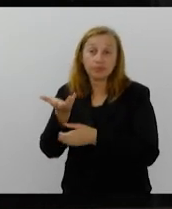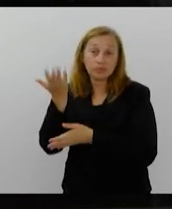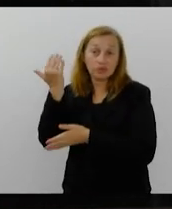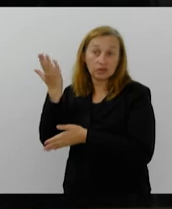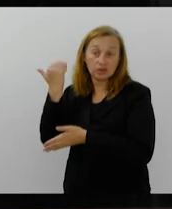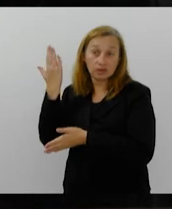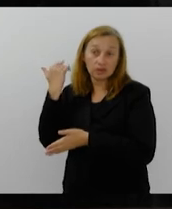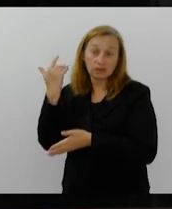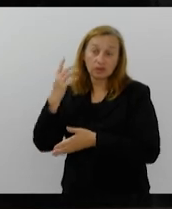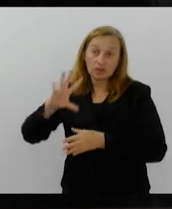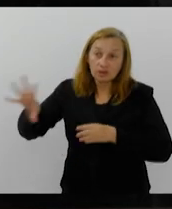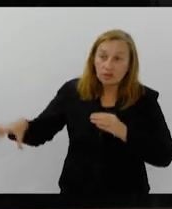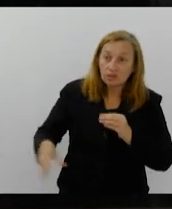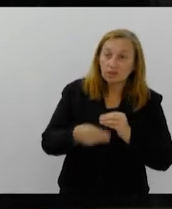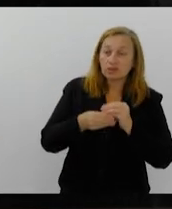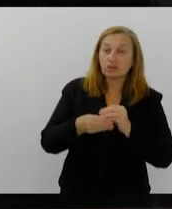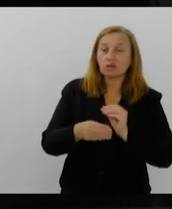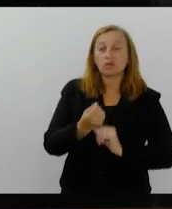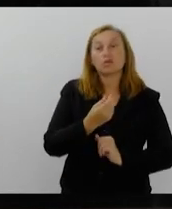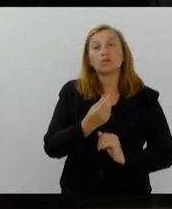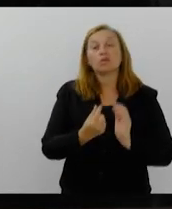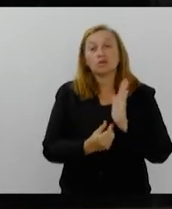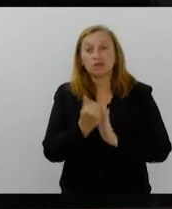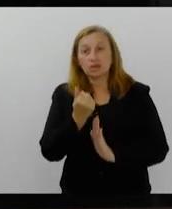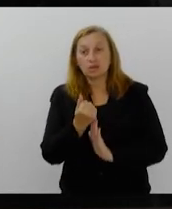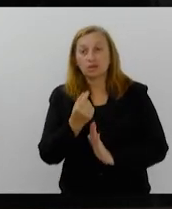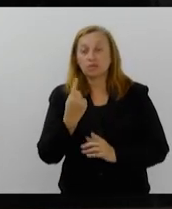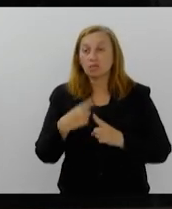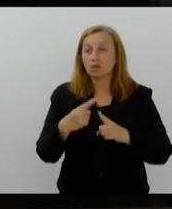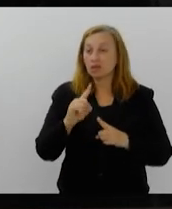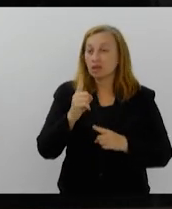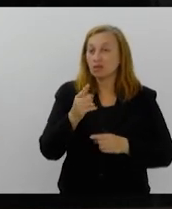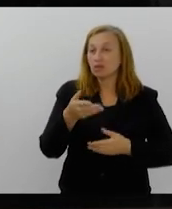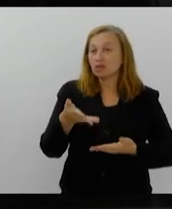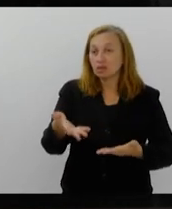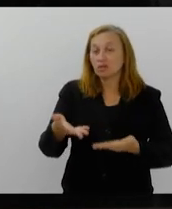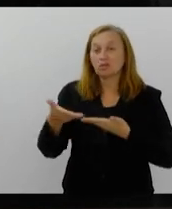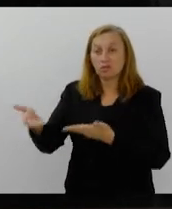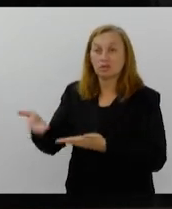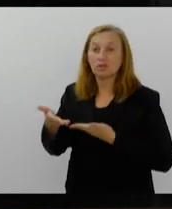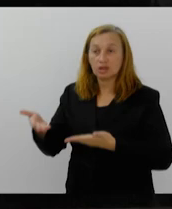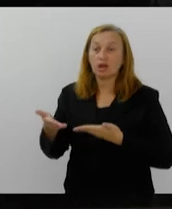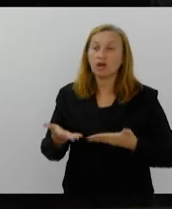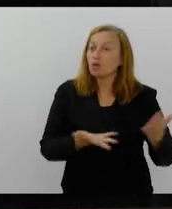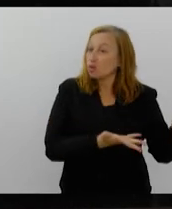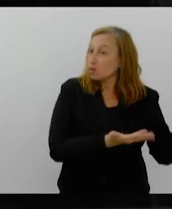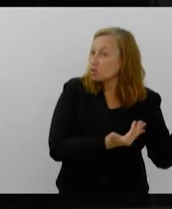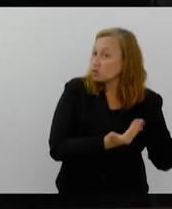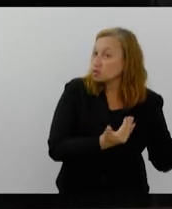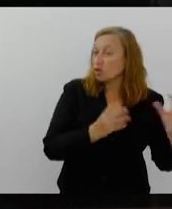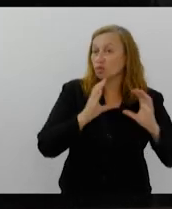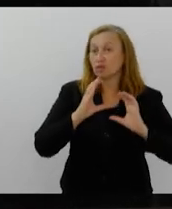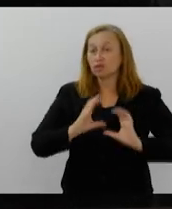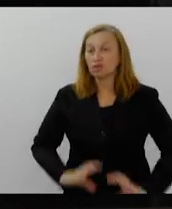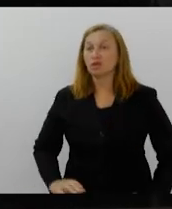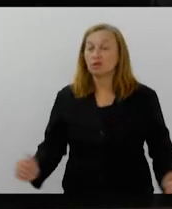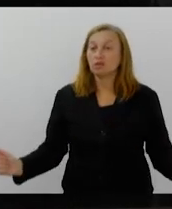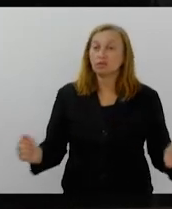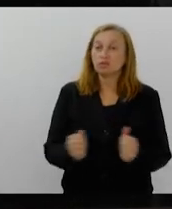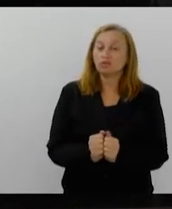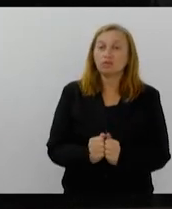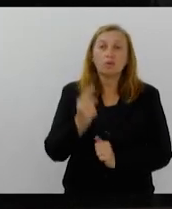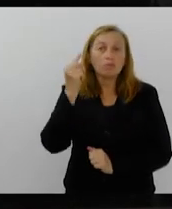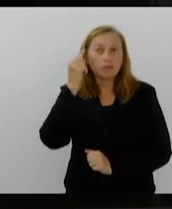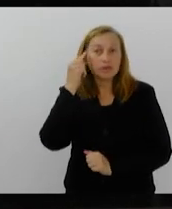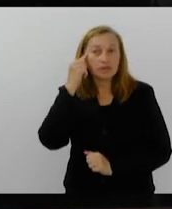o orçamento participativo? Por que não chamar o cidadão, chamar a juventude para estar junto a